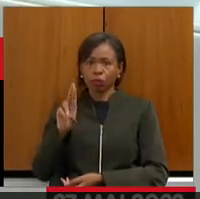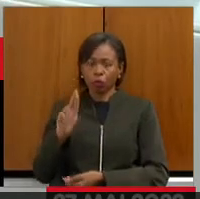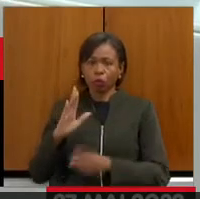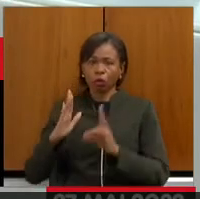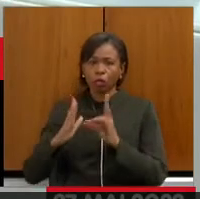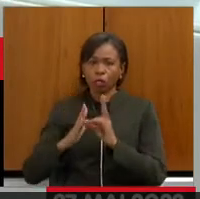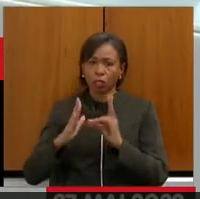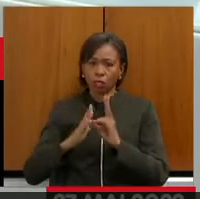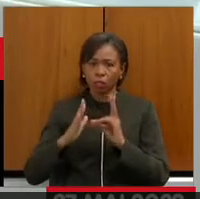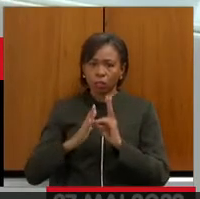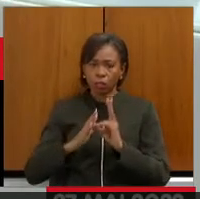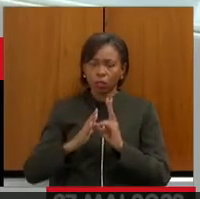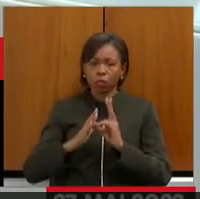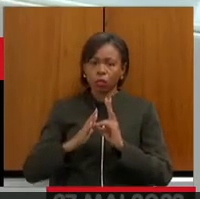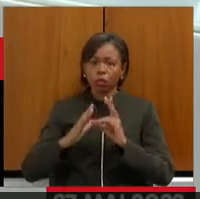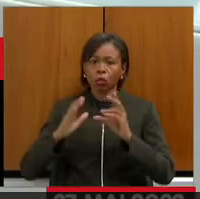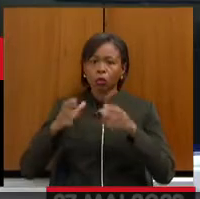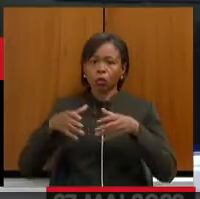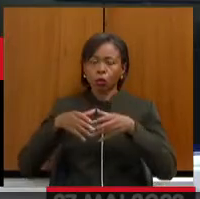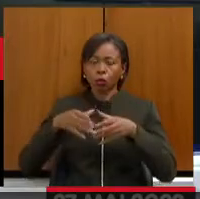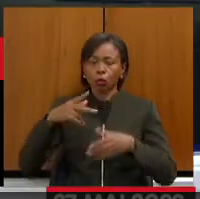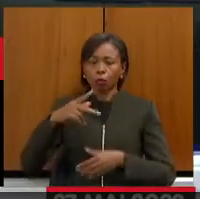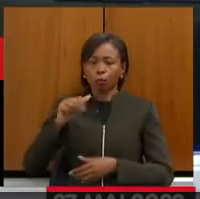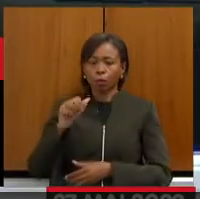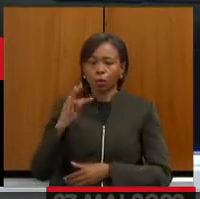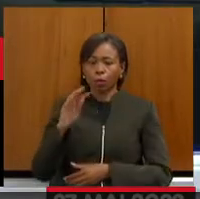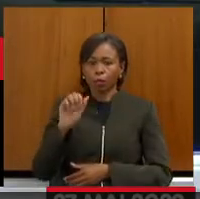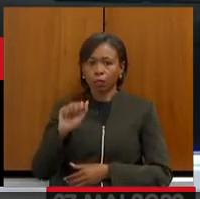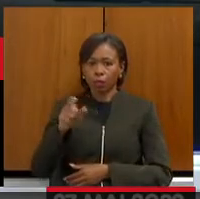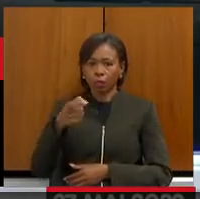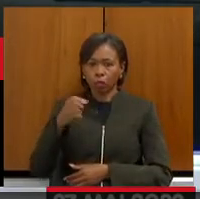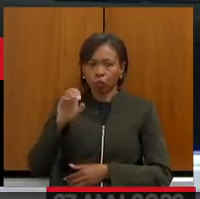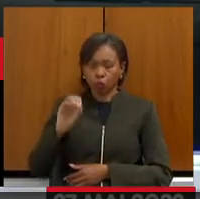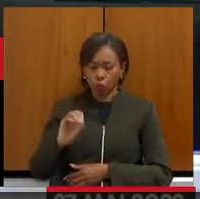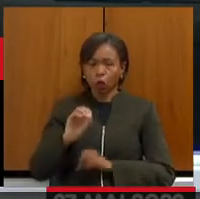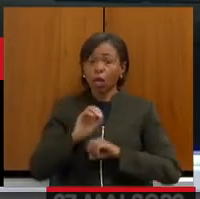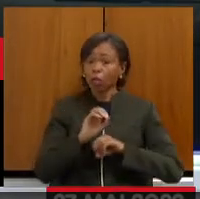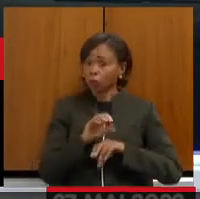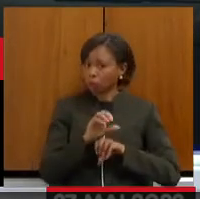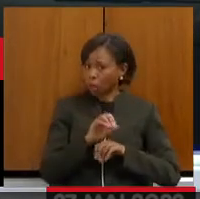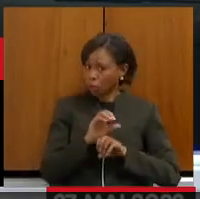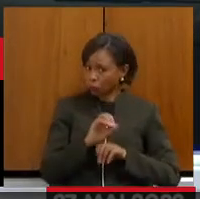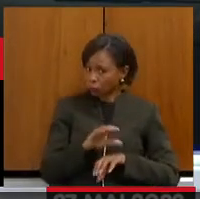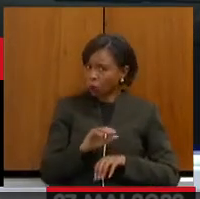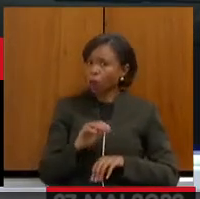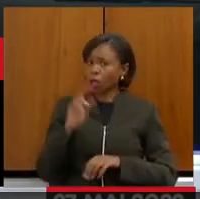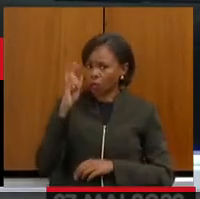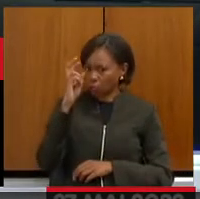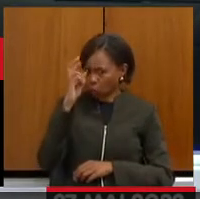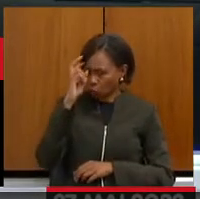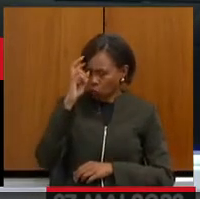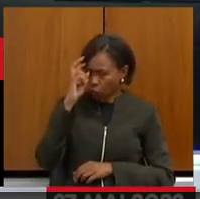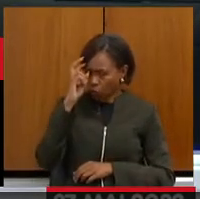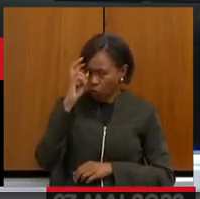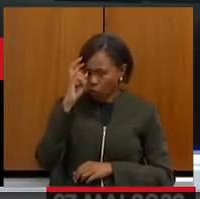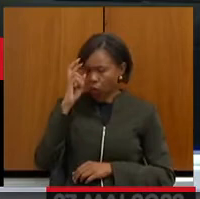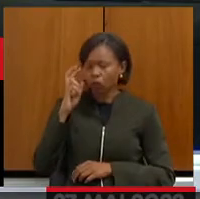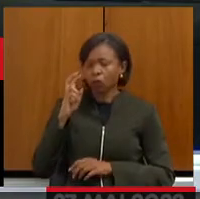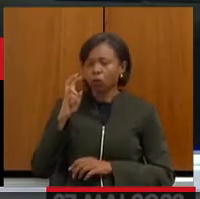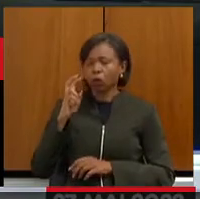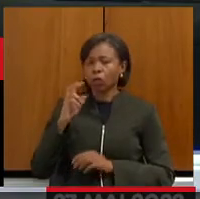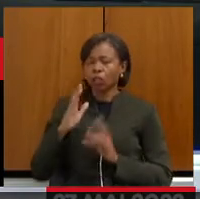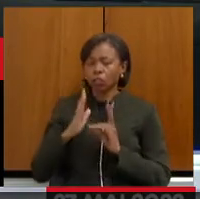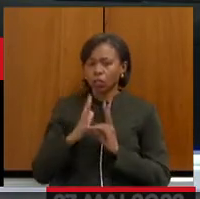pataxó Educadora intelectual indígena plantadora de árvores e engravidar dor a de